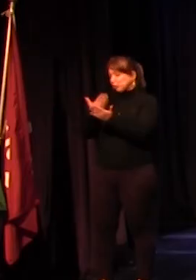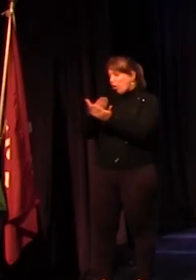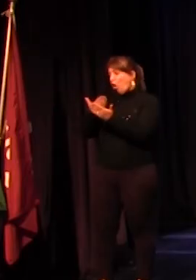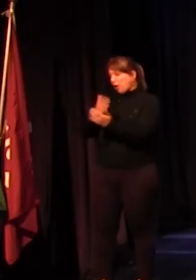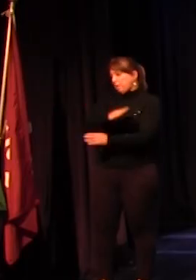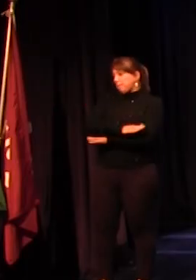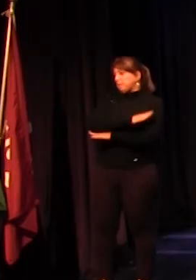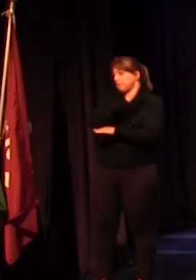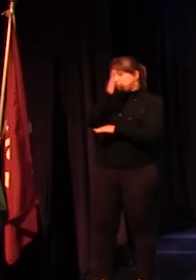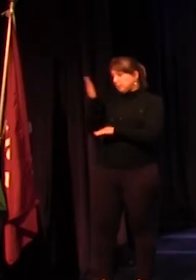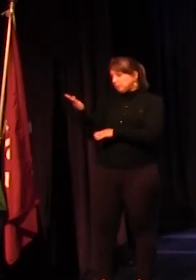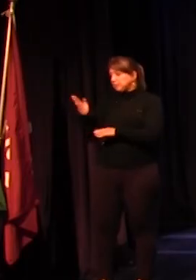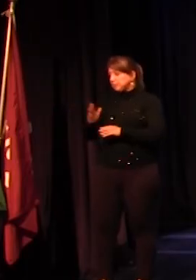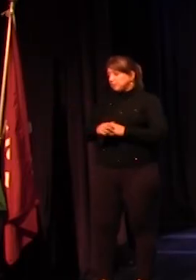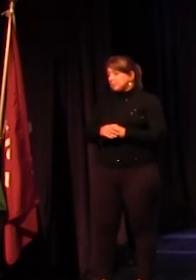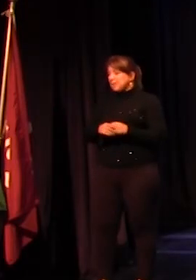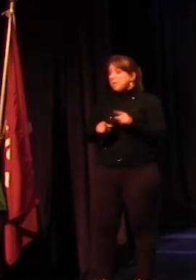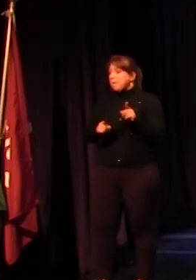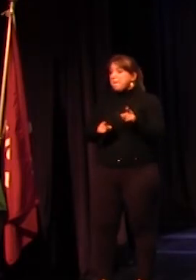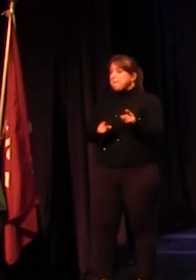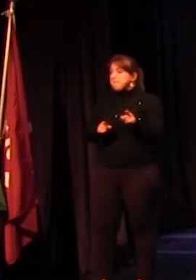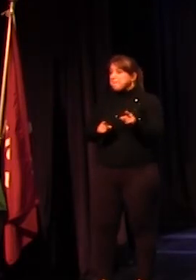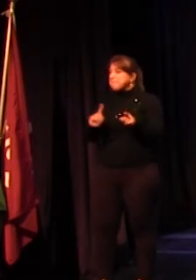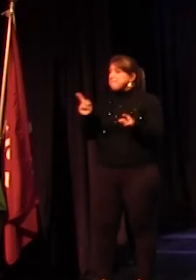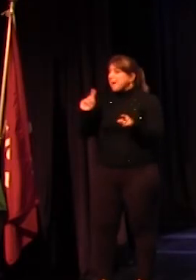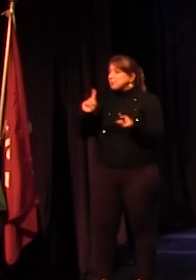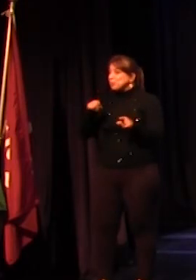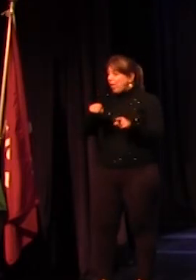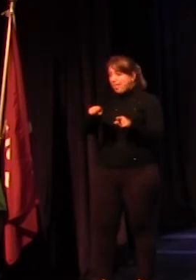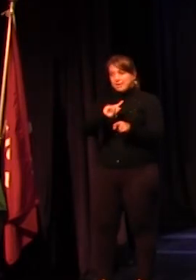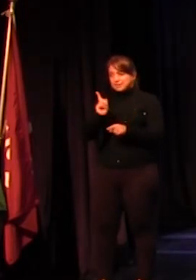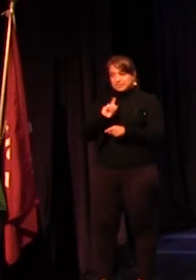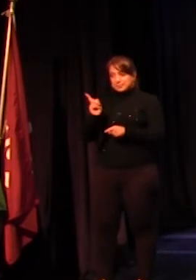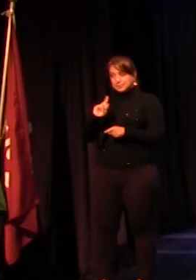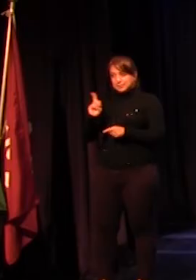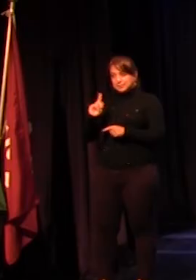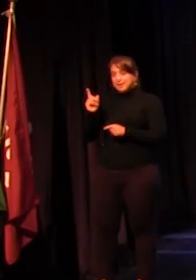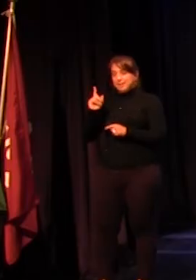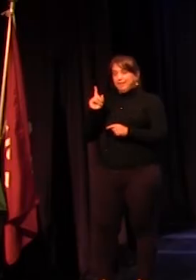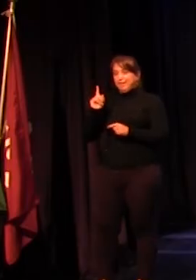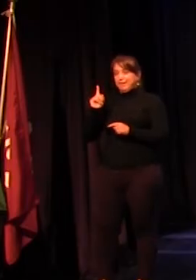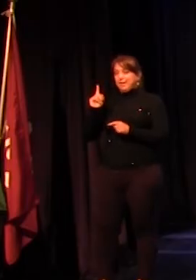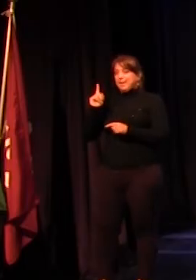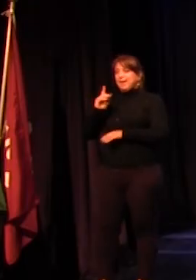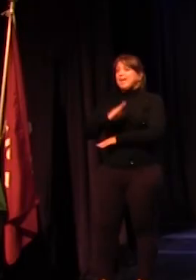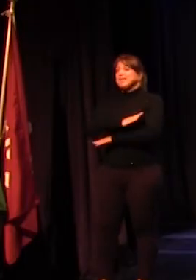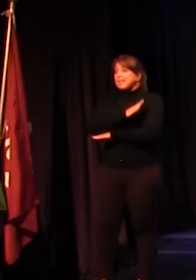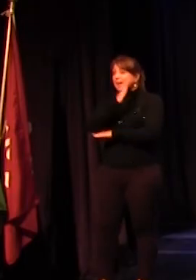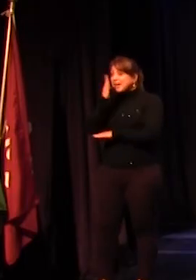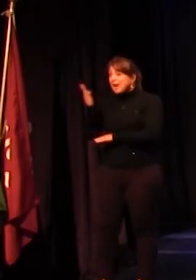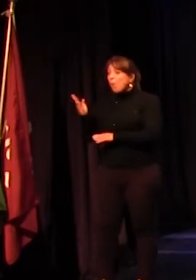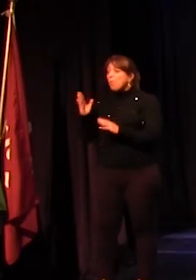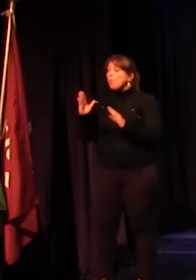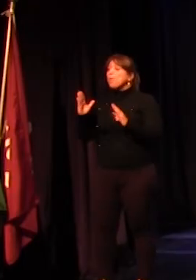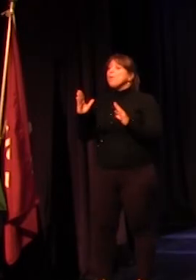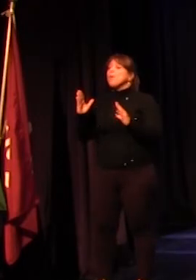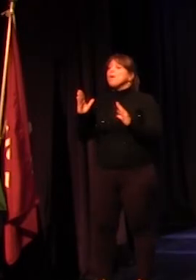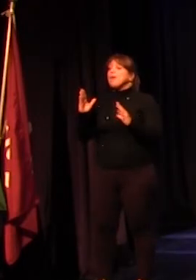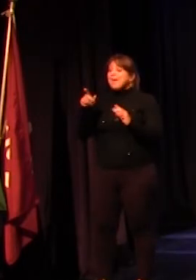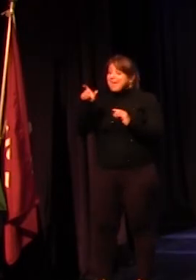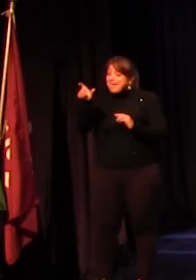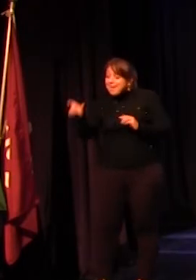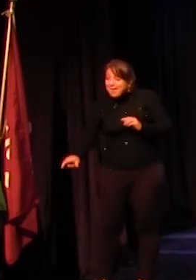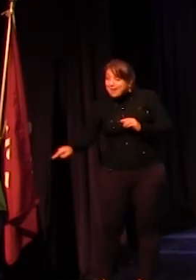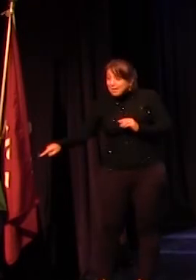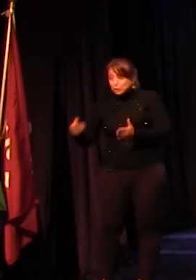integral, mas não é desta educação integral que nós estamos falando, né? Nós estamos falando a educação integral para o